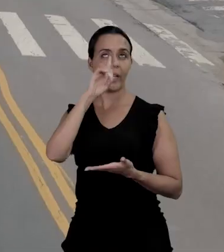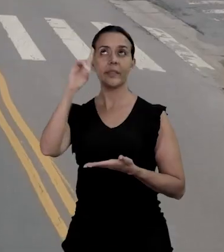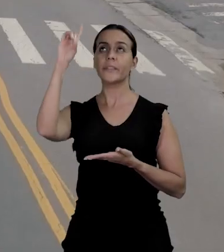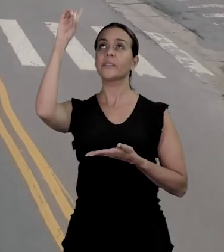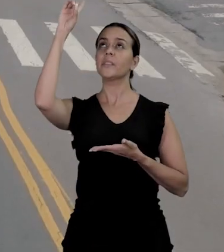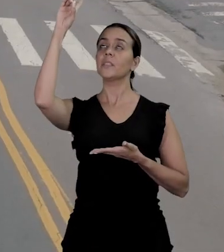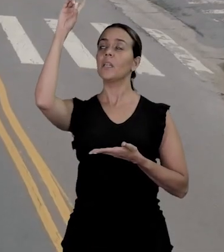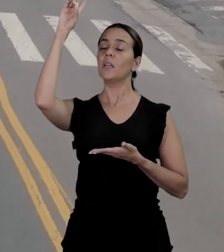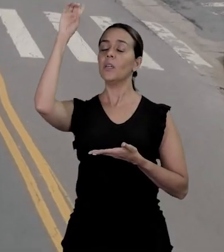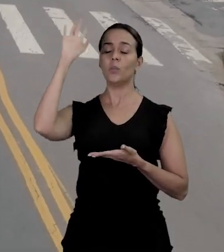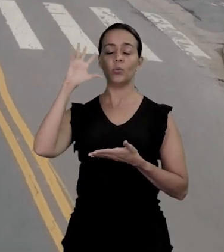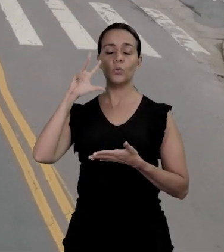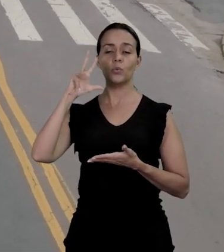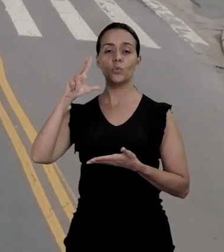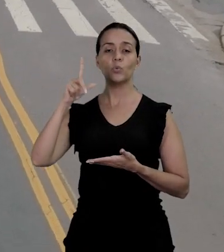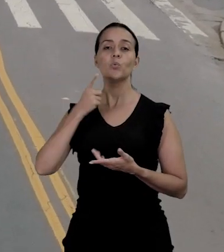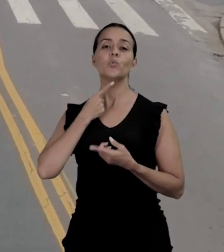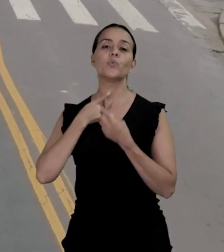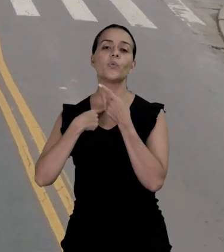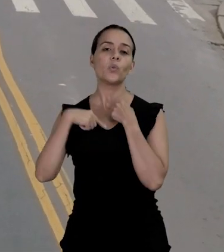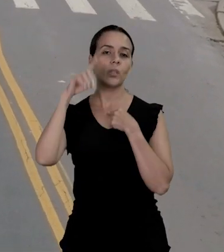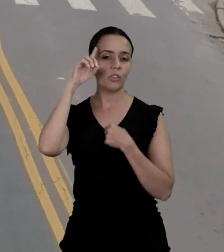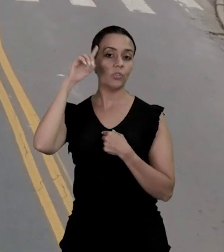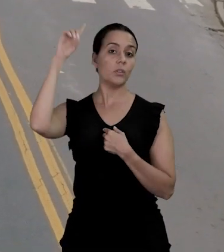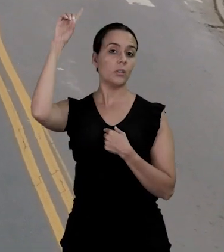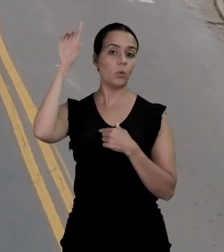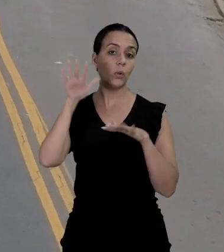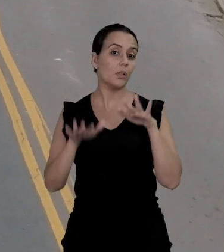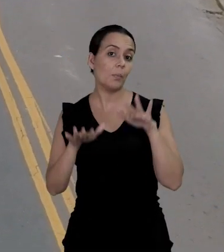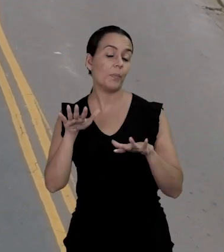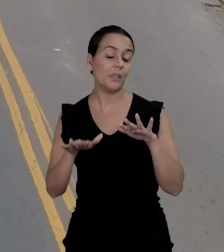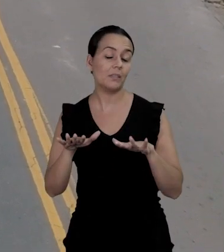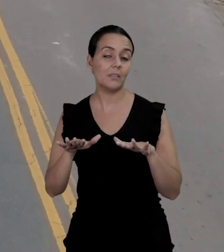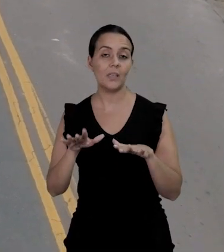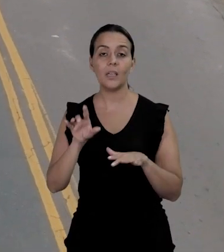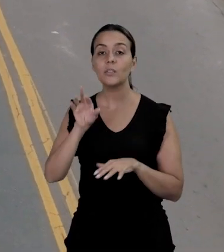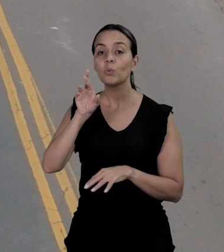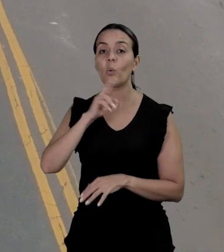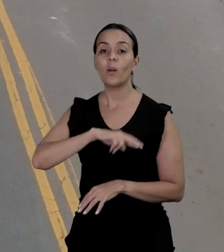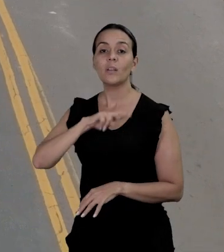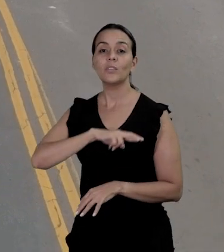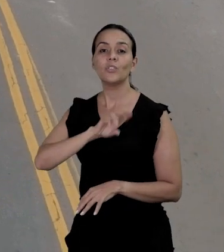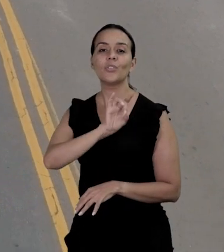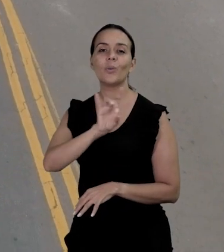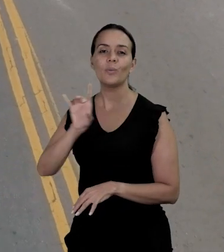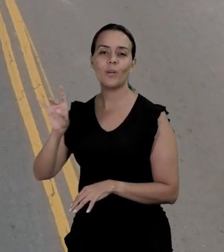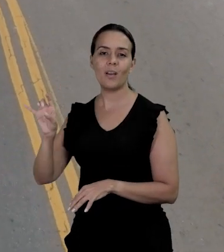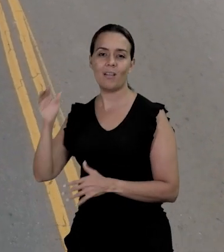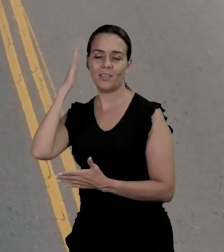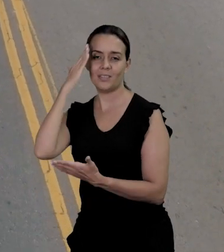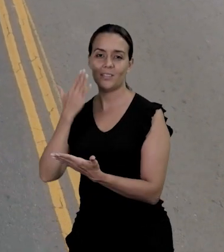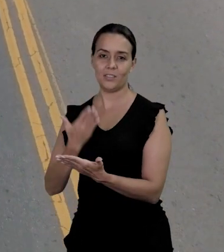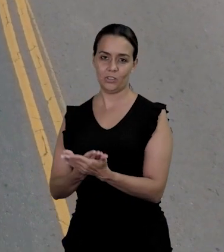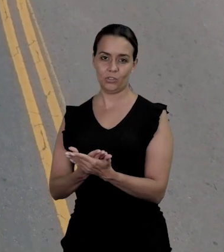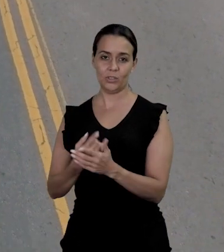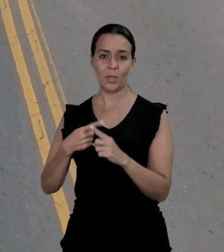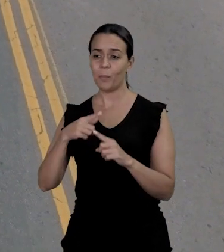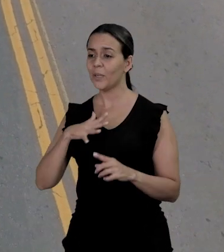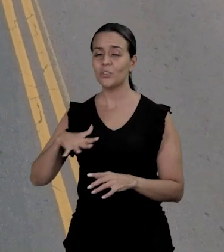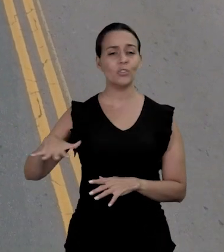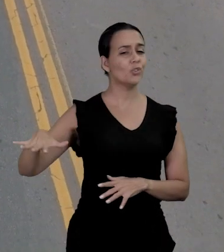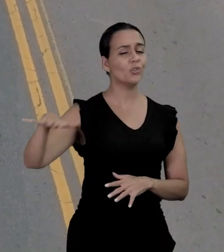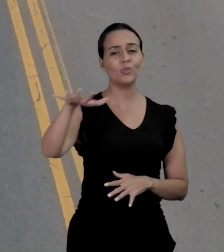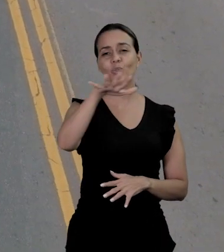assim porque são coisa de Deus, de deusas, enfim, dependendo da crença de cada religião. Mas somos todos, eu, você,